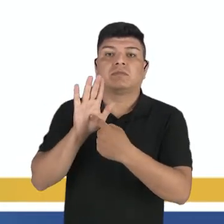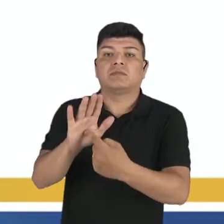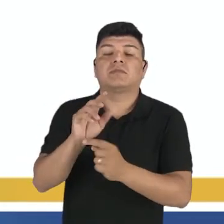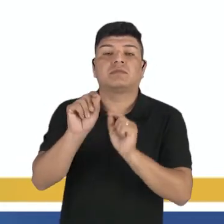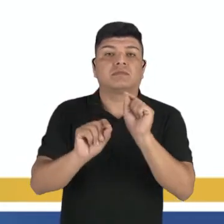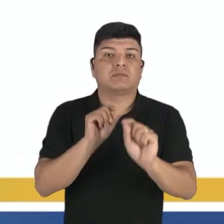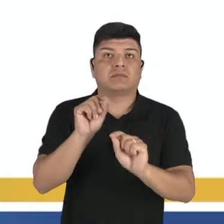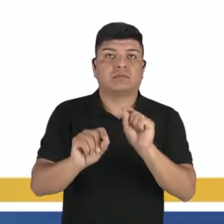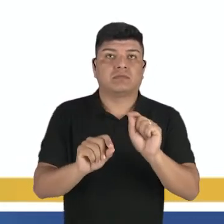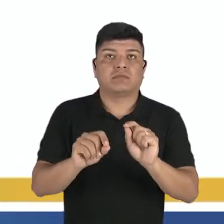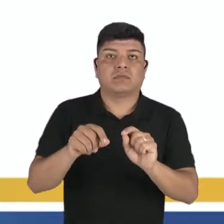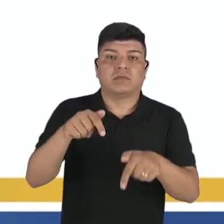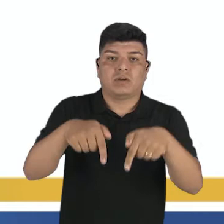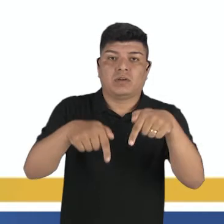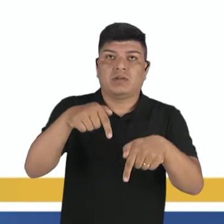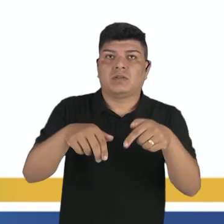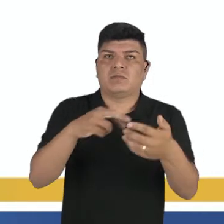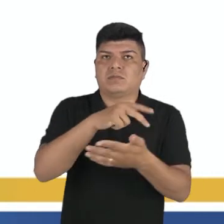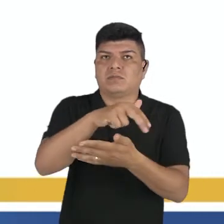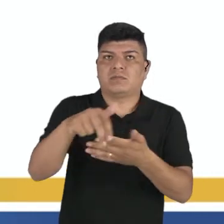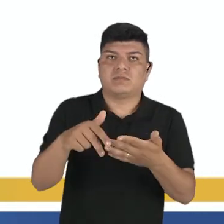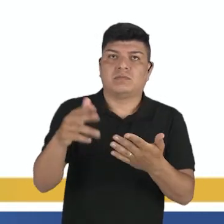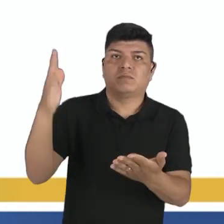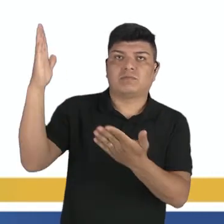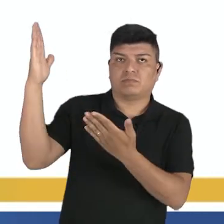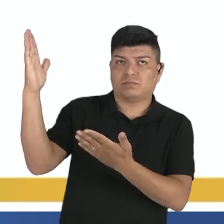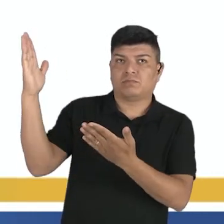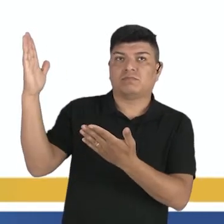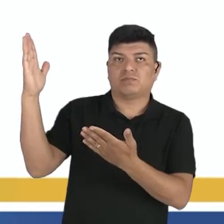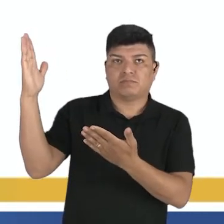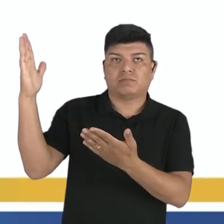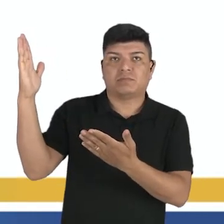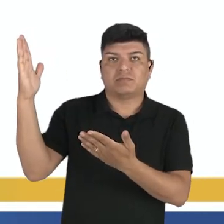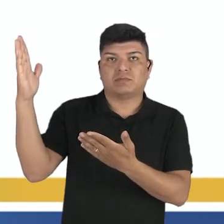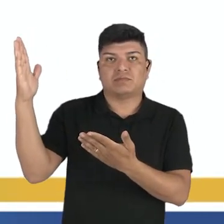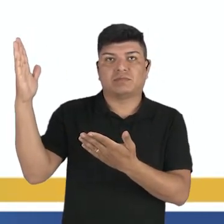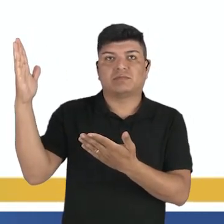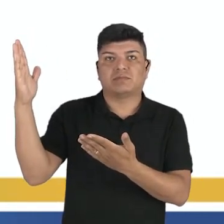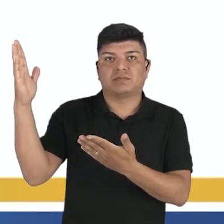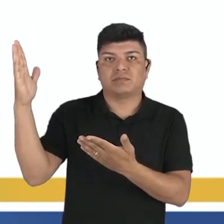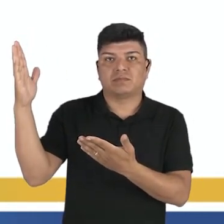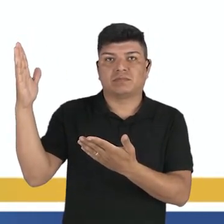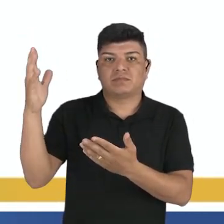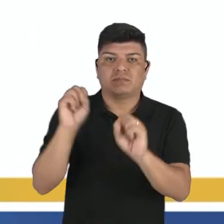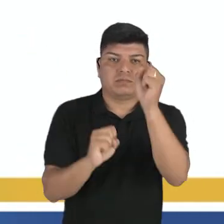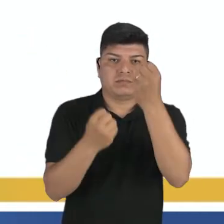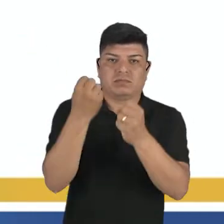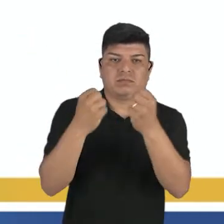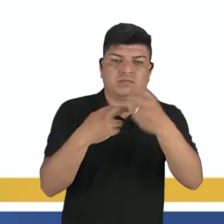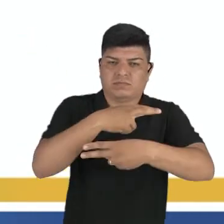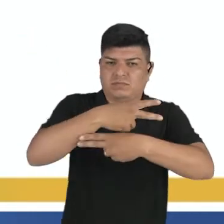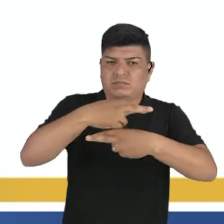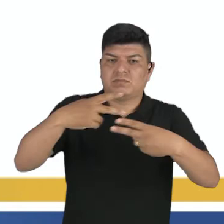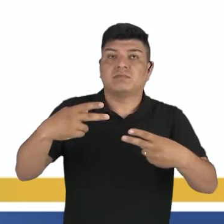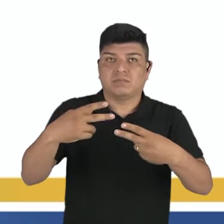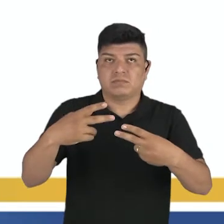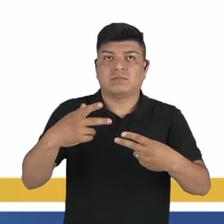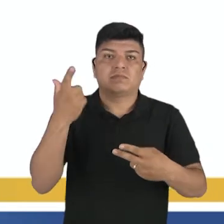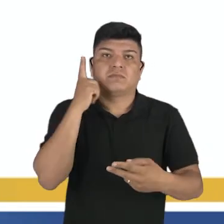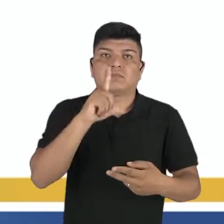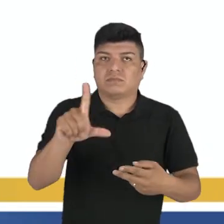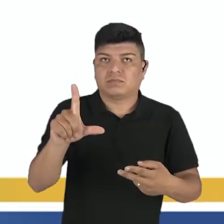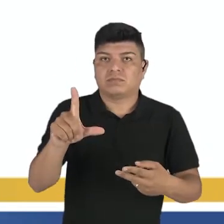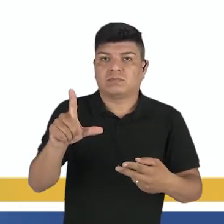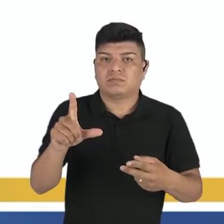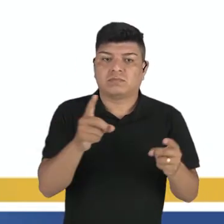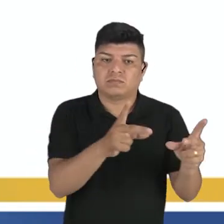quê? Na química, na metalúrgica, siderúrgica, petroquímica e máquinas e equipamentos. Isso aí eles